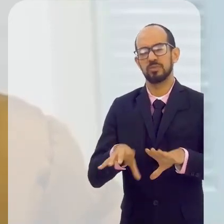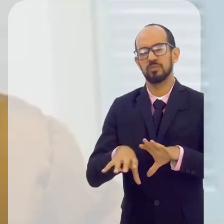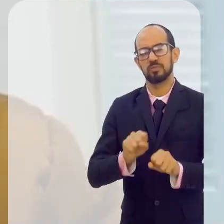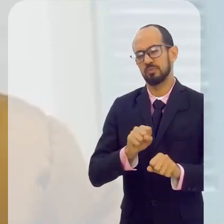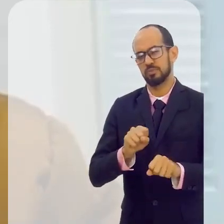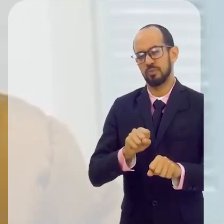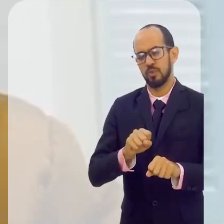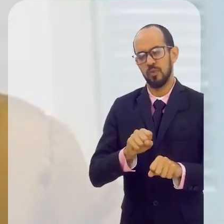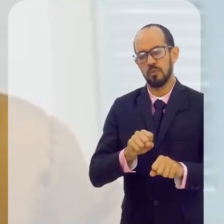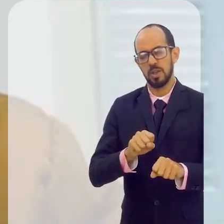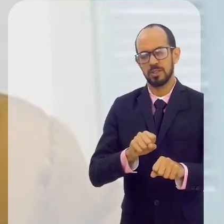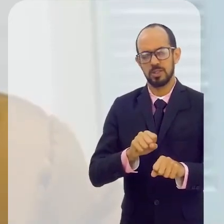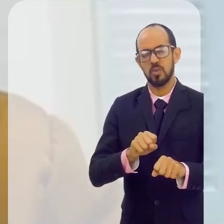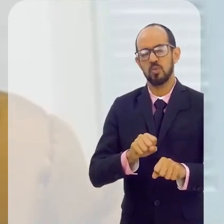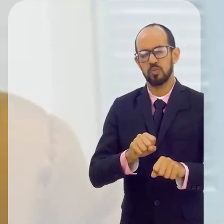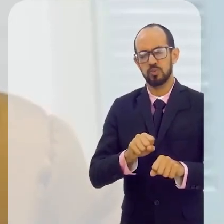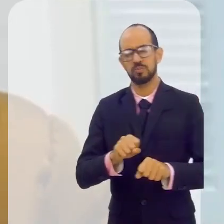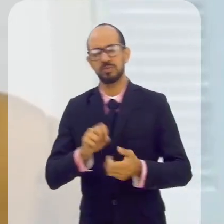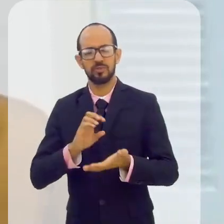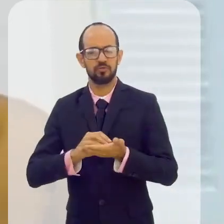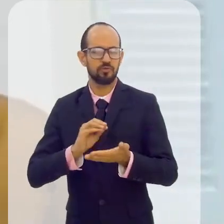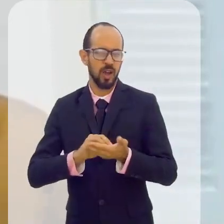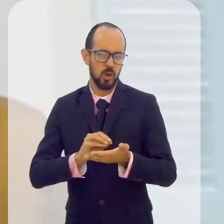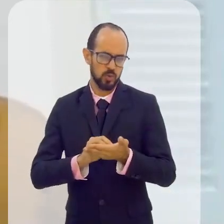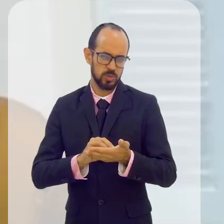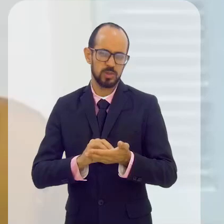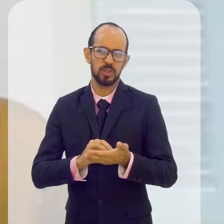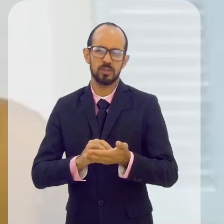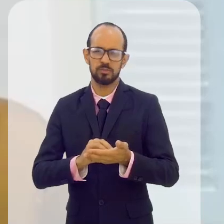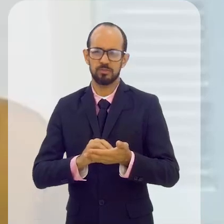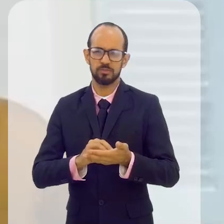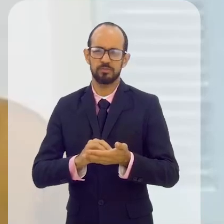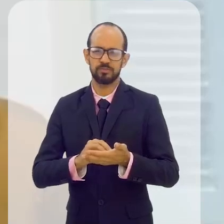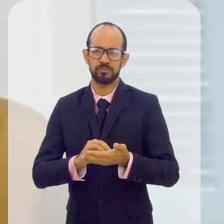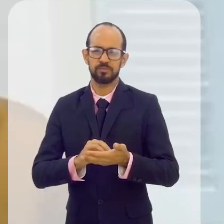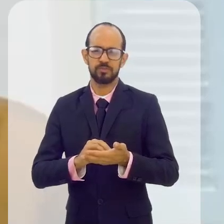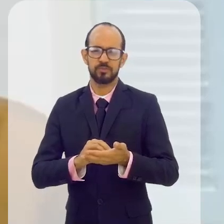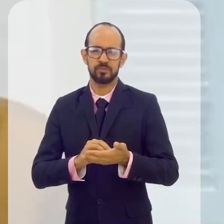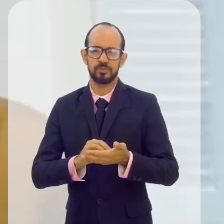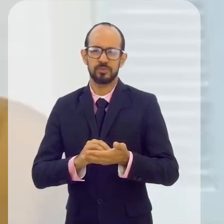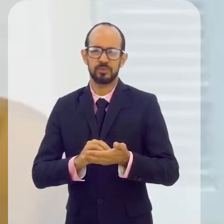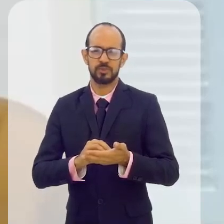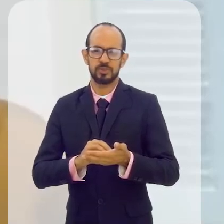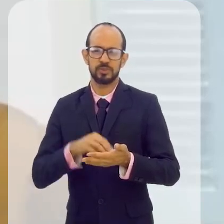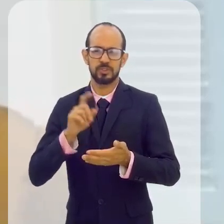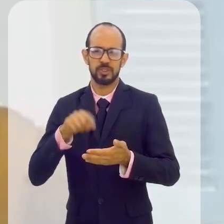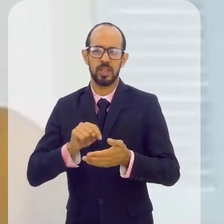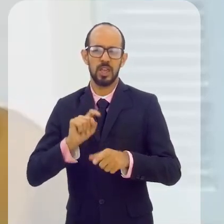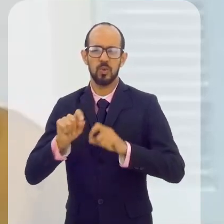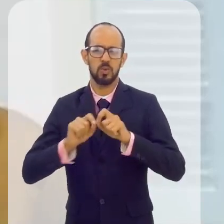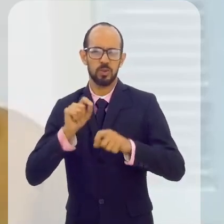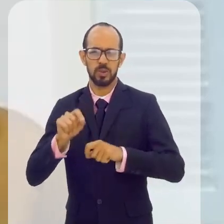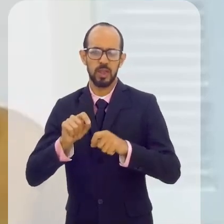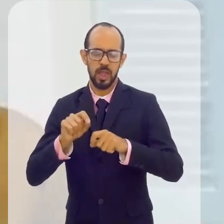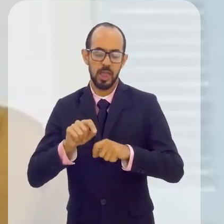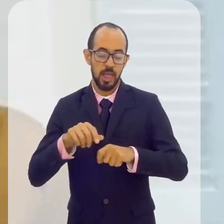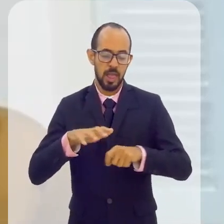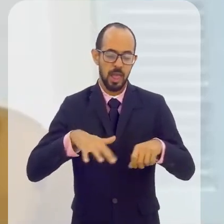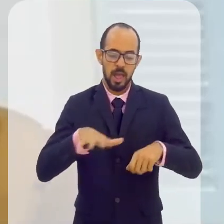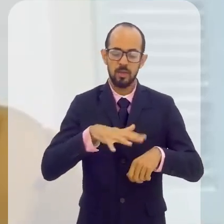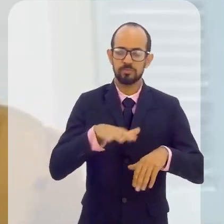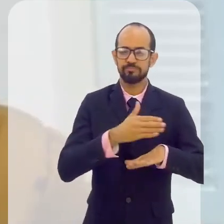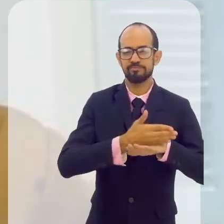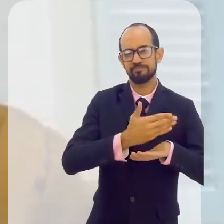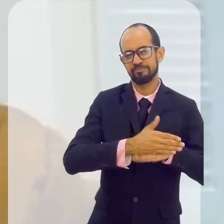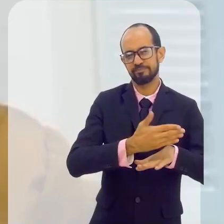formação que deixa a desejar em alguns aspectos, que basicamente é a formação de serviço em